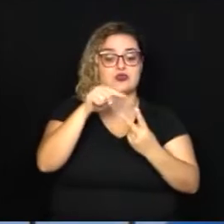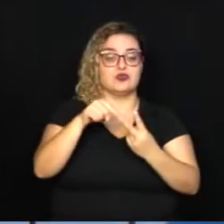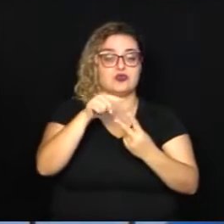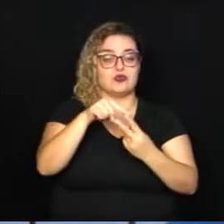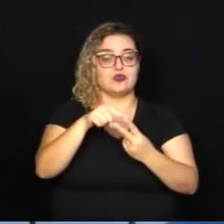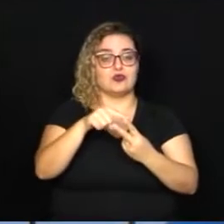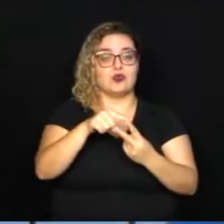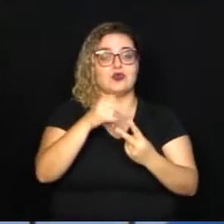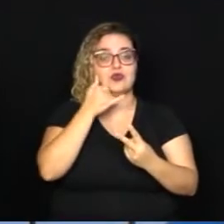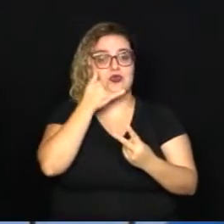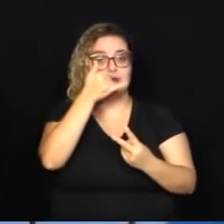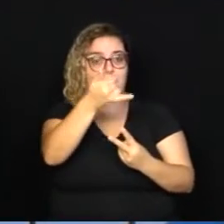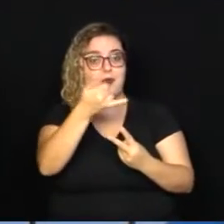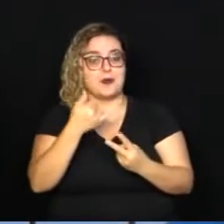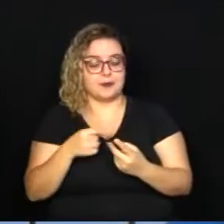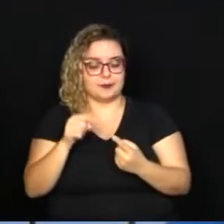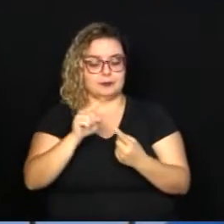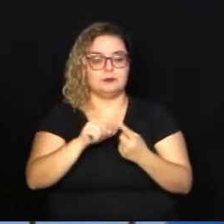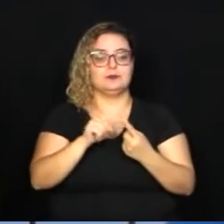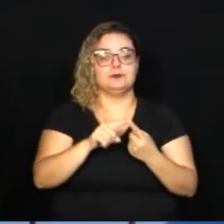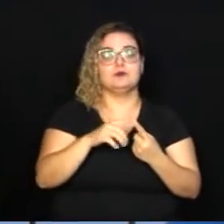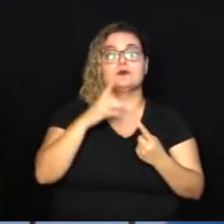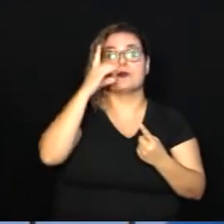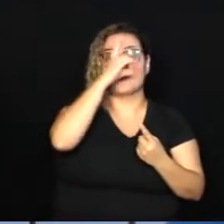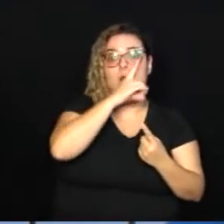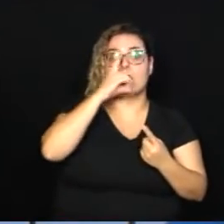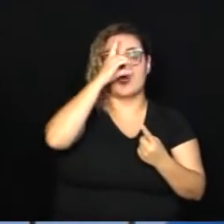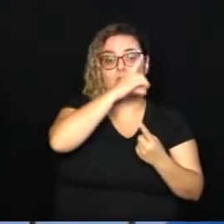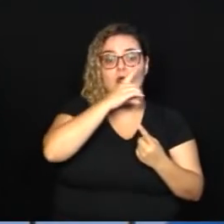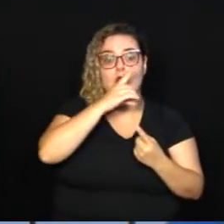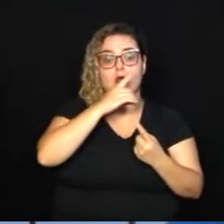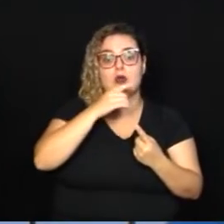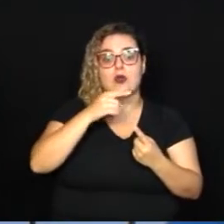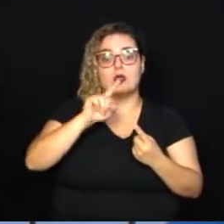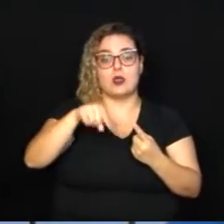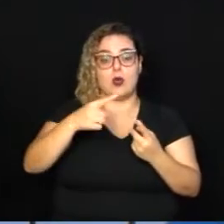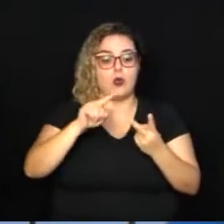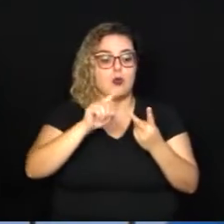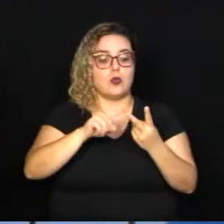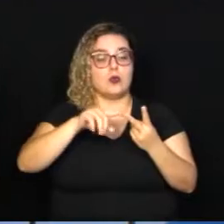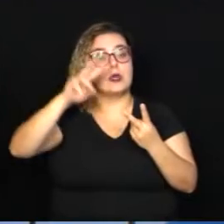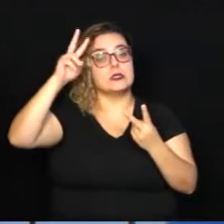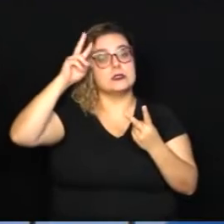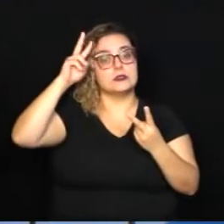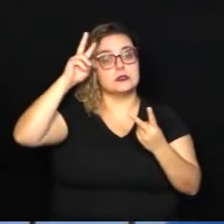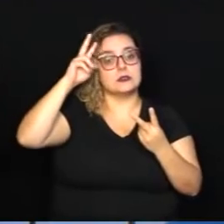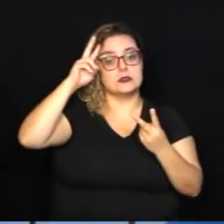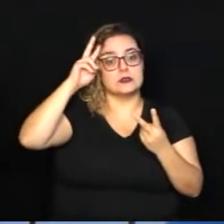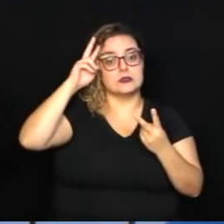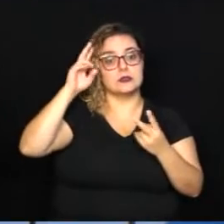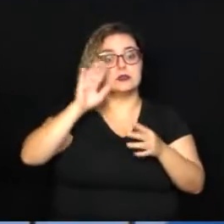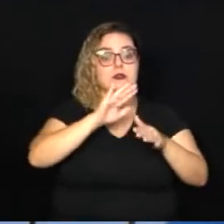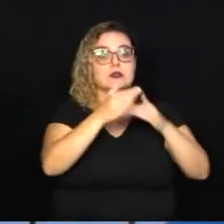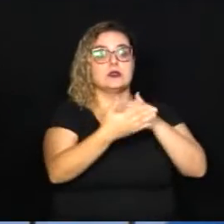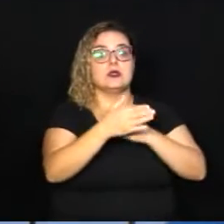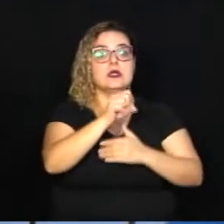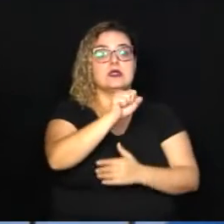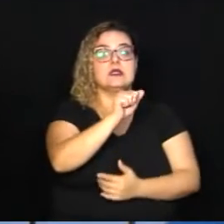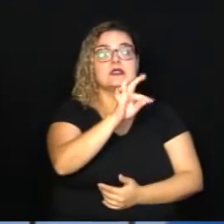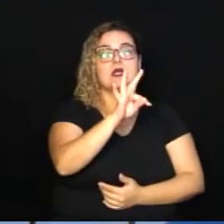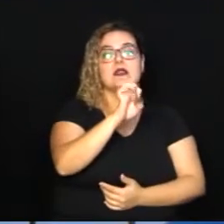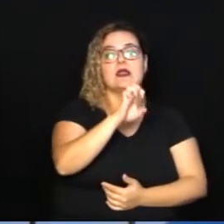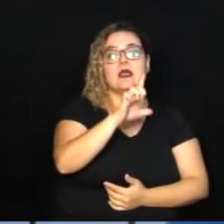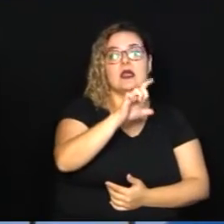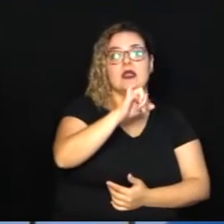ocorrências, uma no domingo e outra nesta segunda-feira, uma no Jardim Satélite Íris